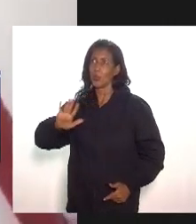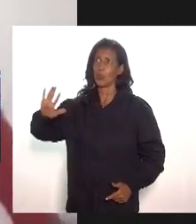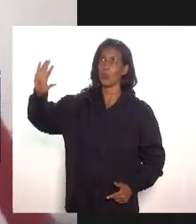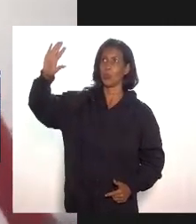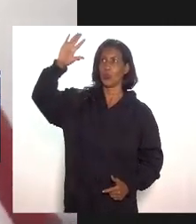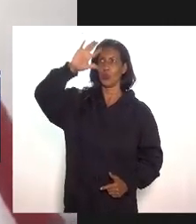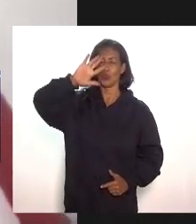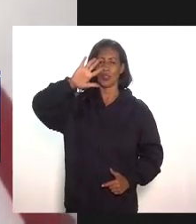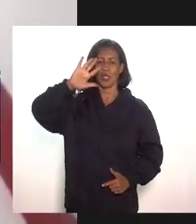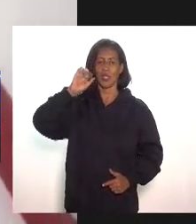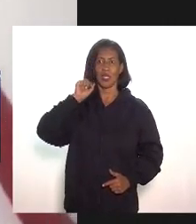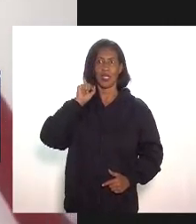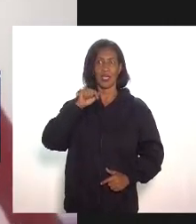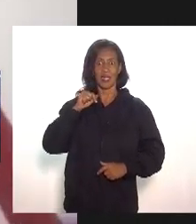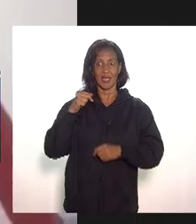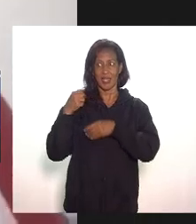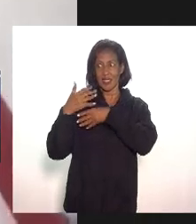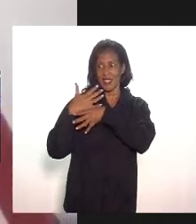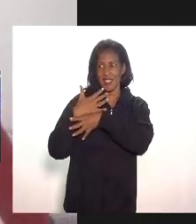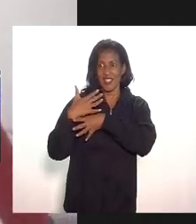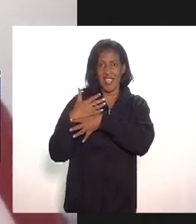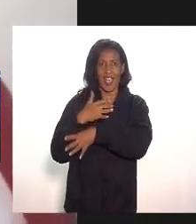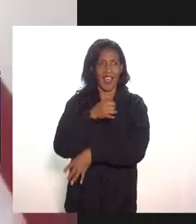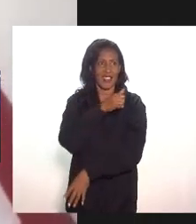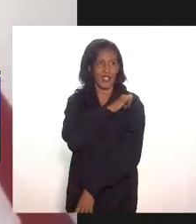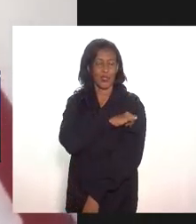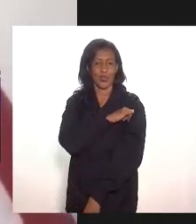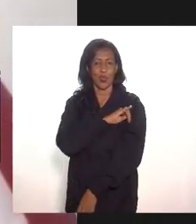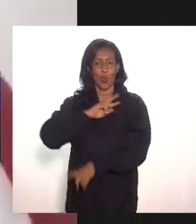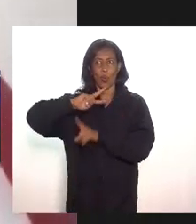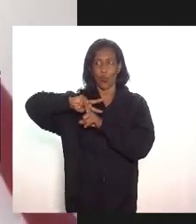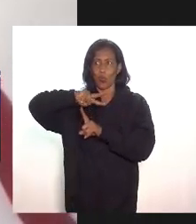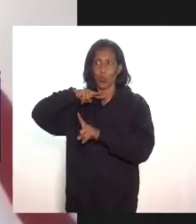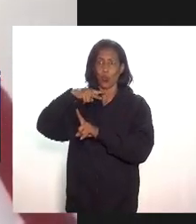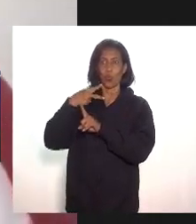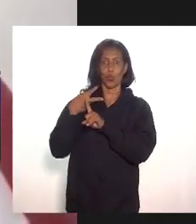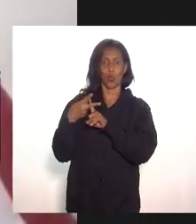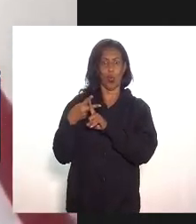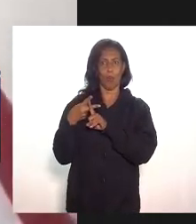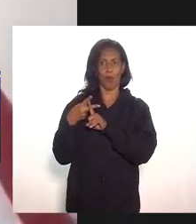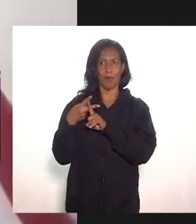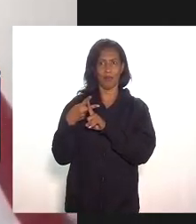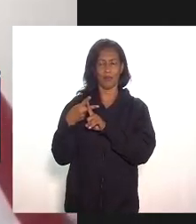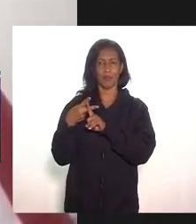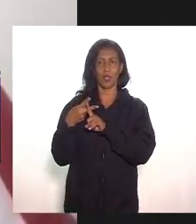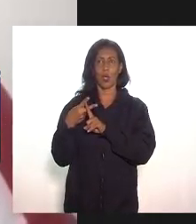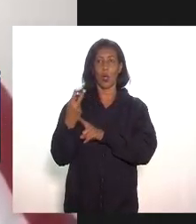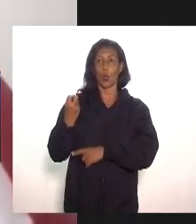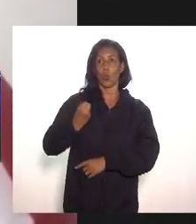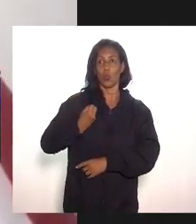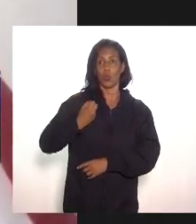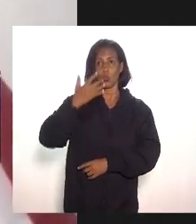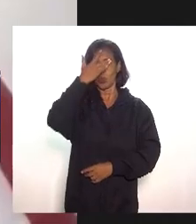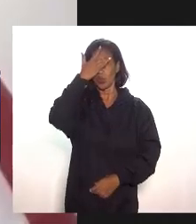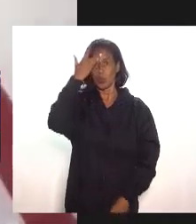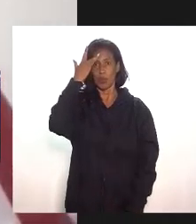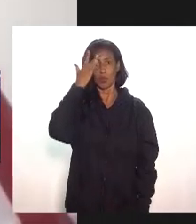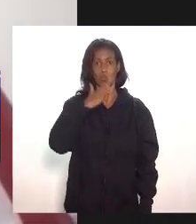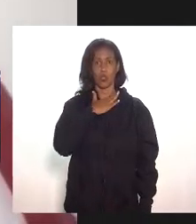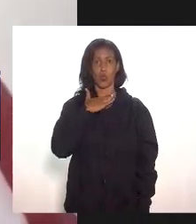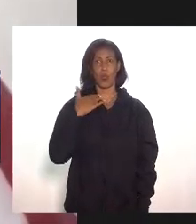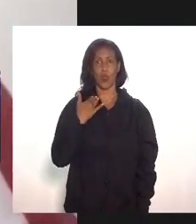na cidade do Rio de Janeiro, chega a dobrar a taxa de mortalidade em